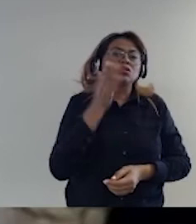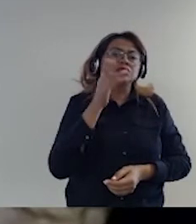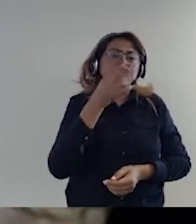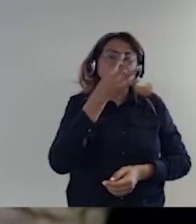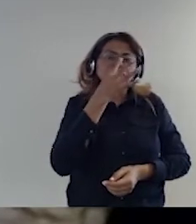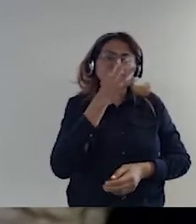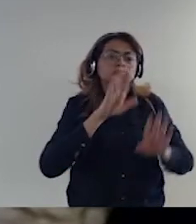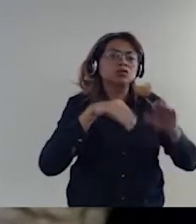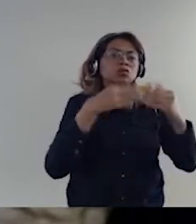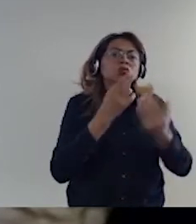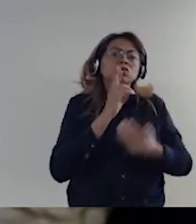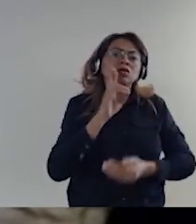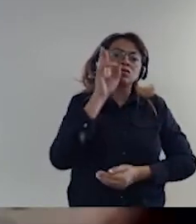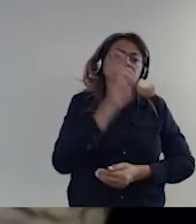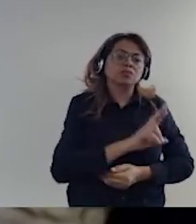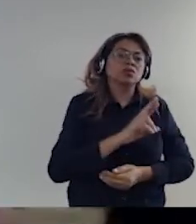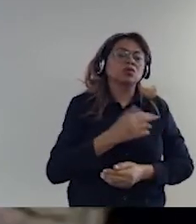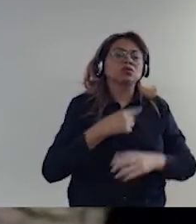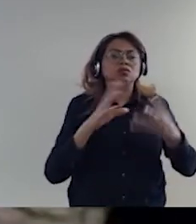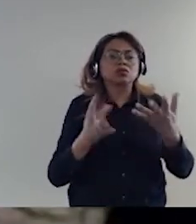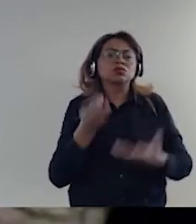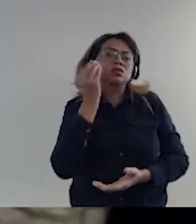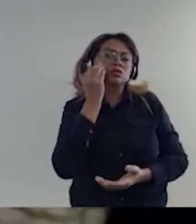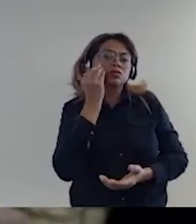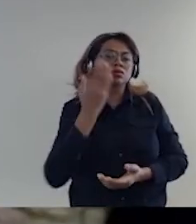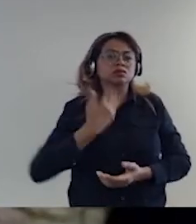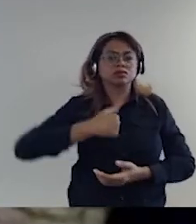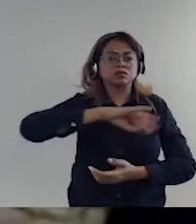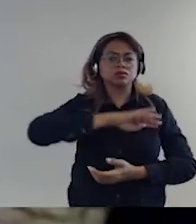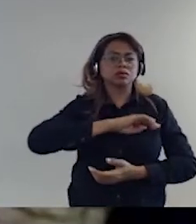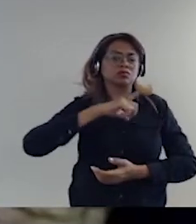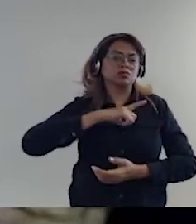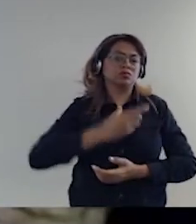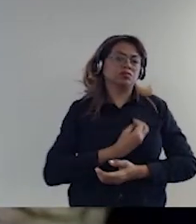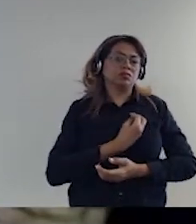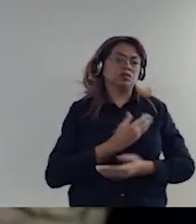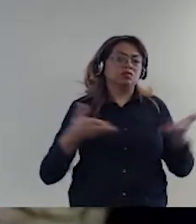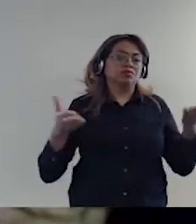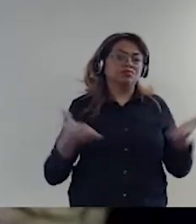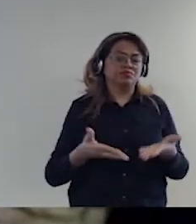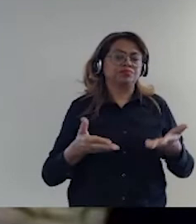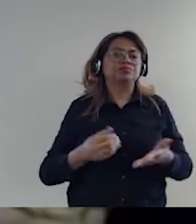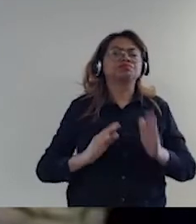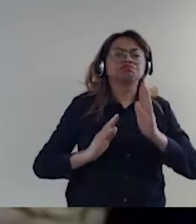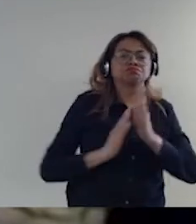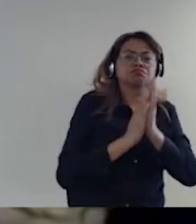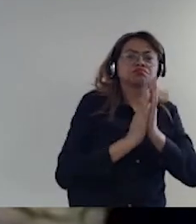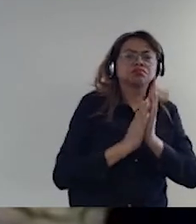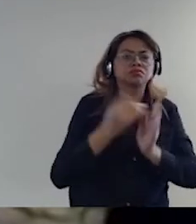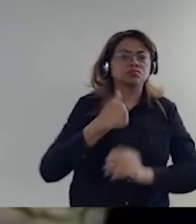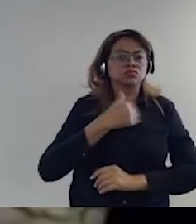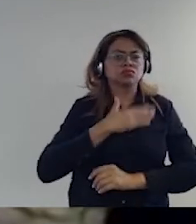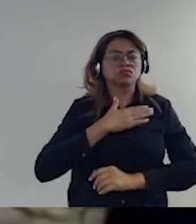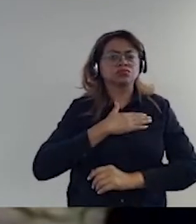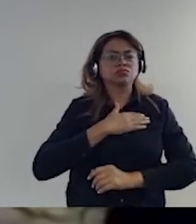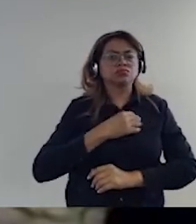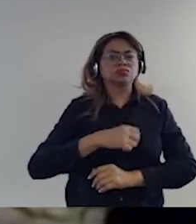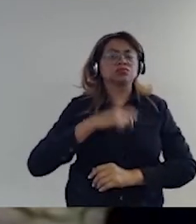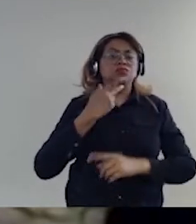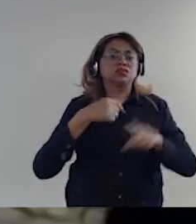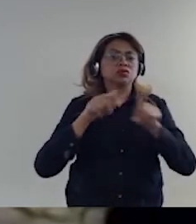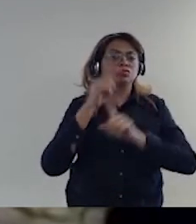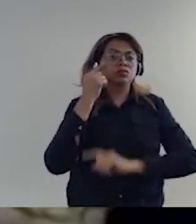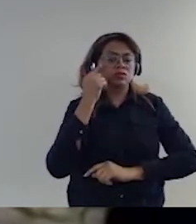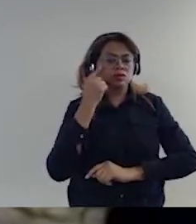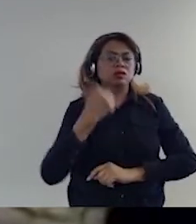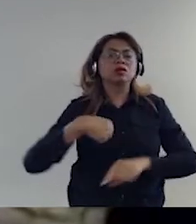de resposta a situações como aquela que nós estamos agora a enfrentar. Pelo menos no meu direito é assim. E depois